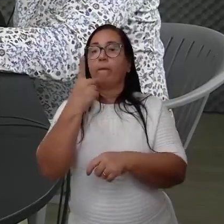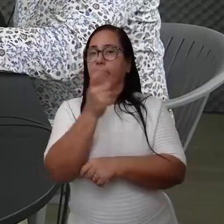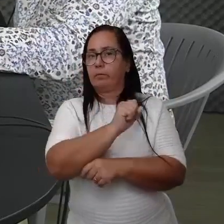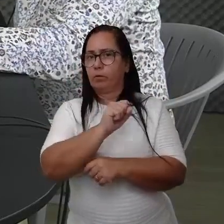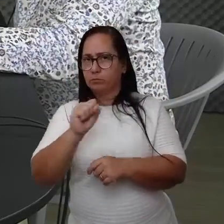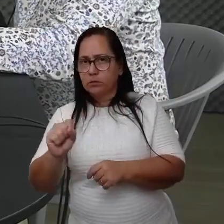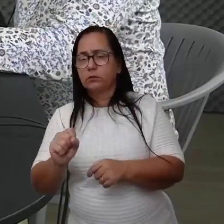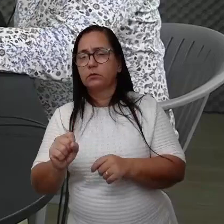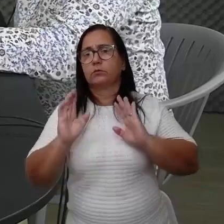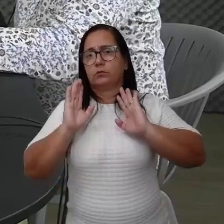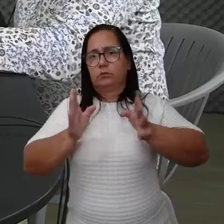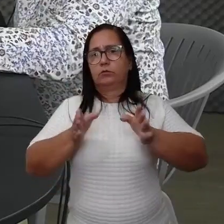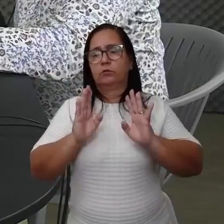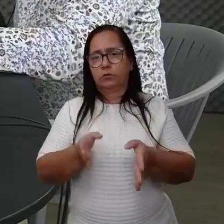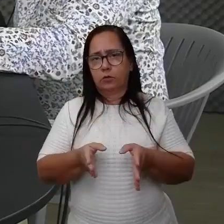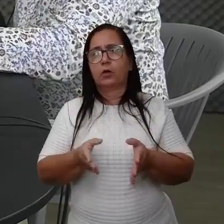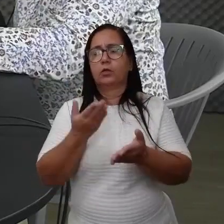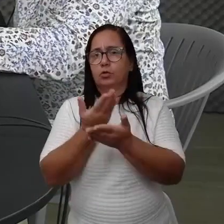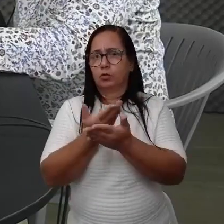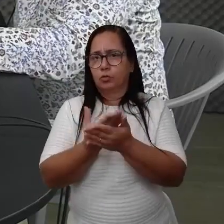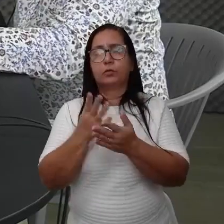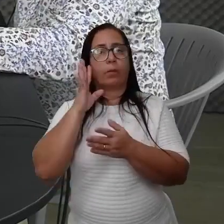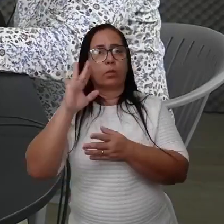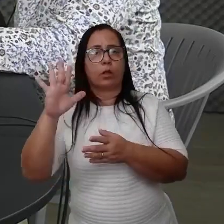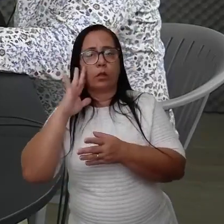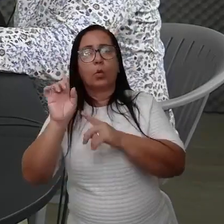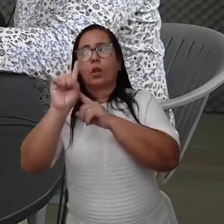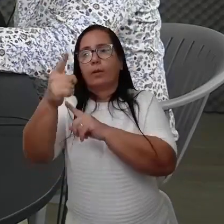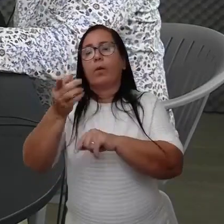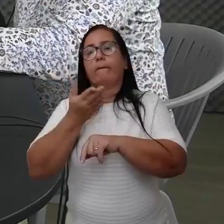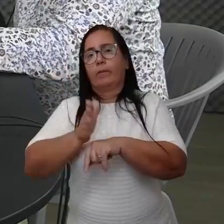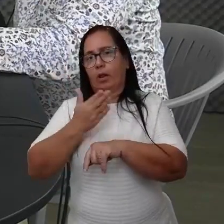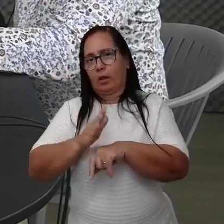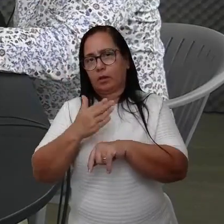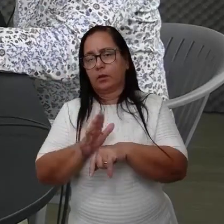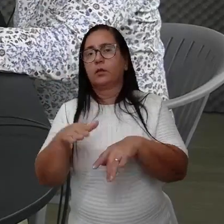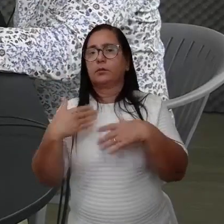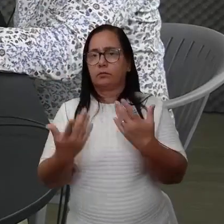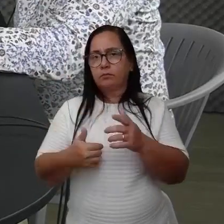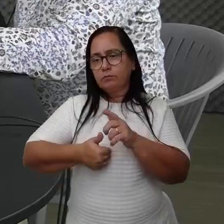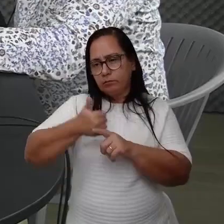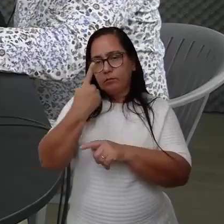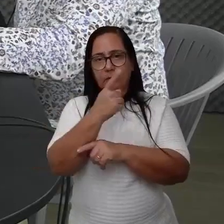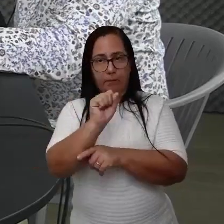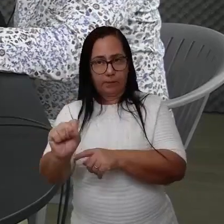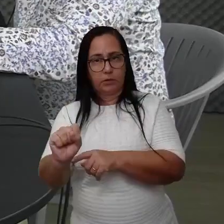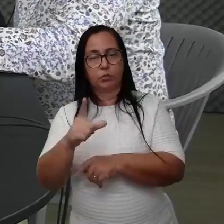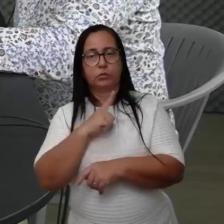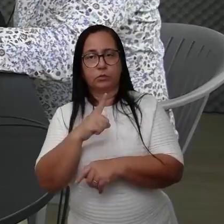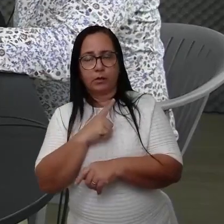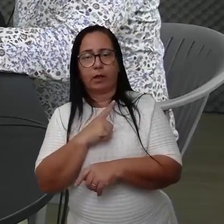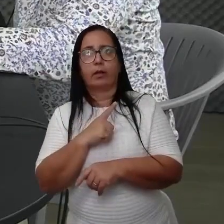buscou equilibrar uma queixa dos meninos. A gente estuda muita teoria para chegar na prática. Então, a gente trouxe para o primeiro período